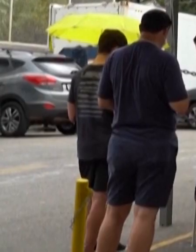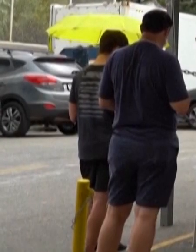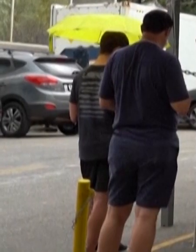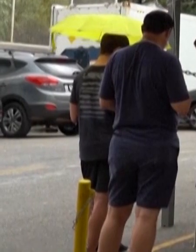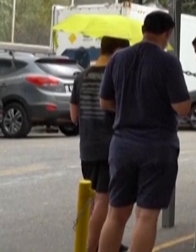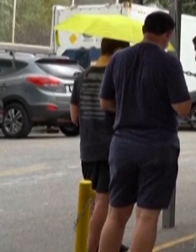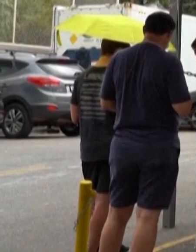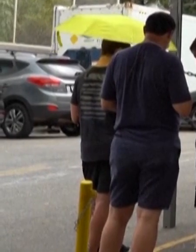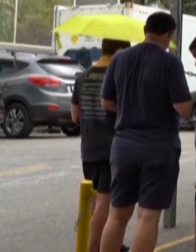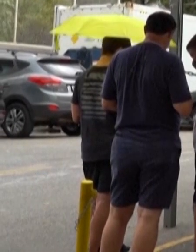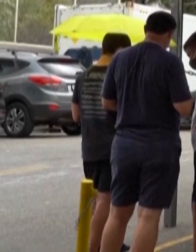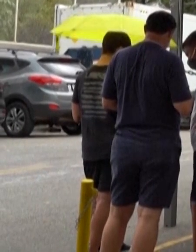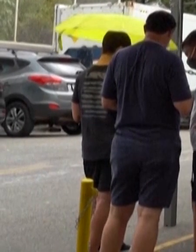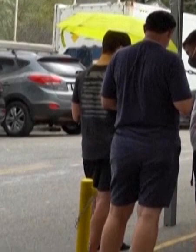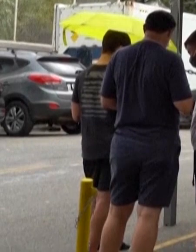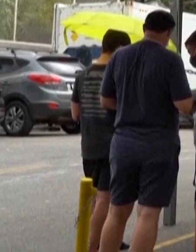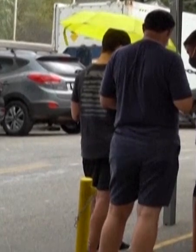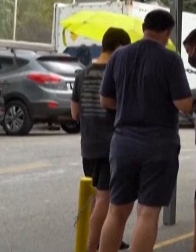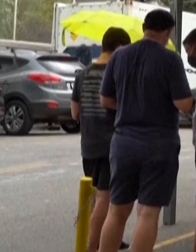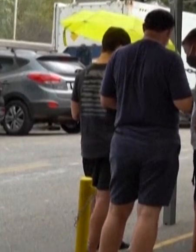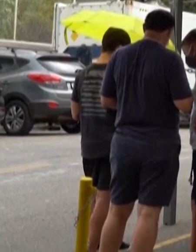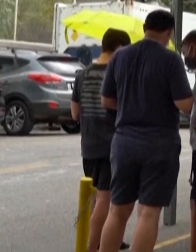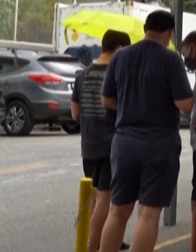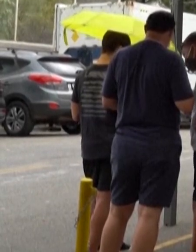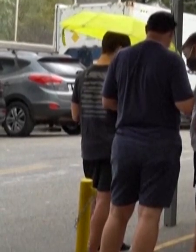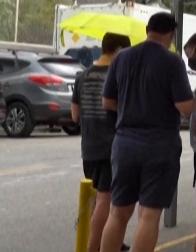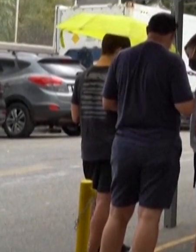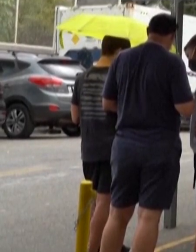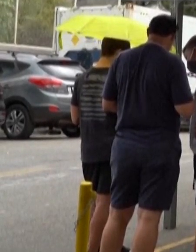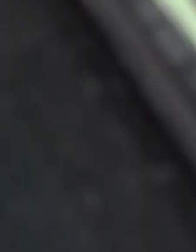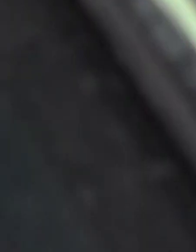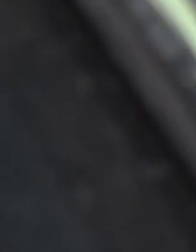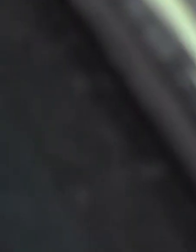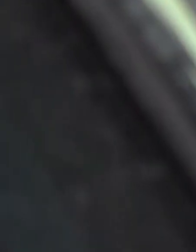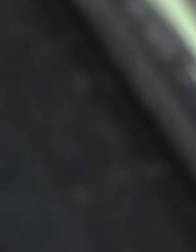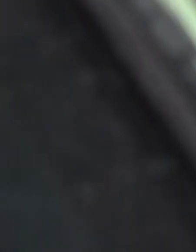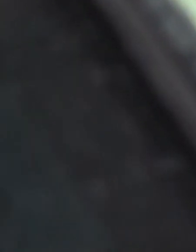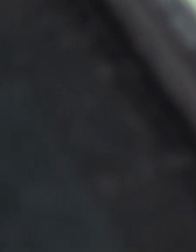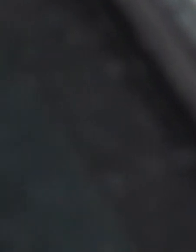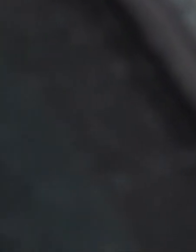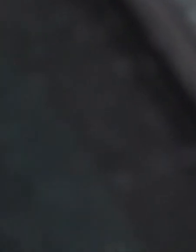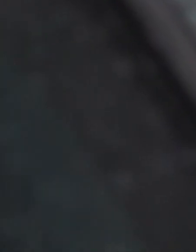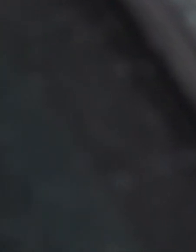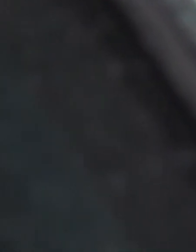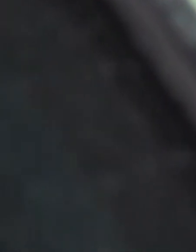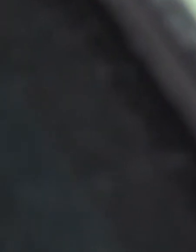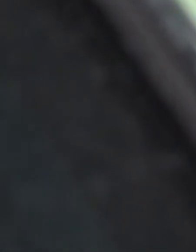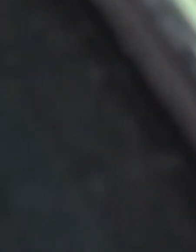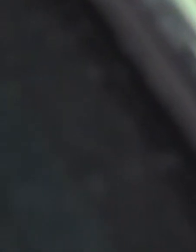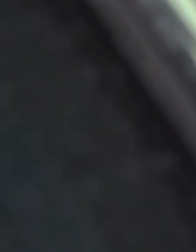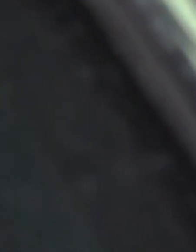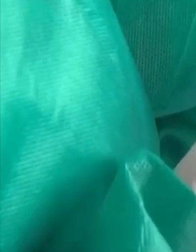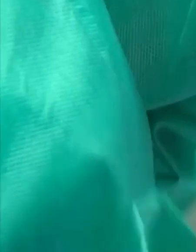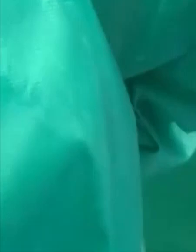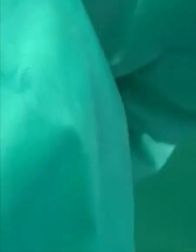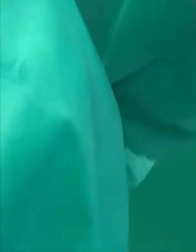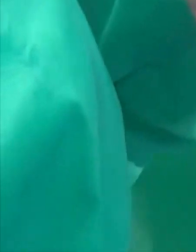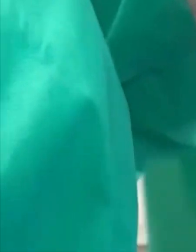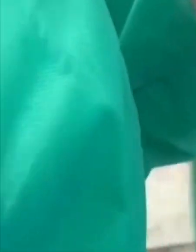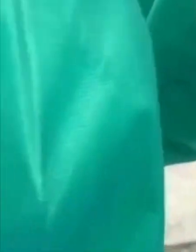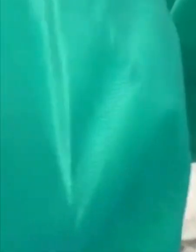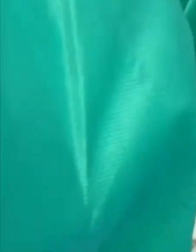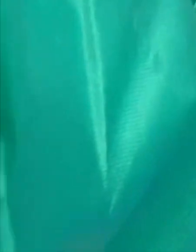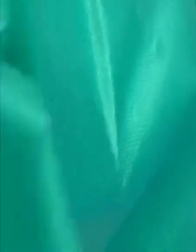processo de compra de 50 mil testes pela Precisa e que, após o processo ser reaberto em licitação,